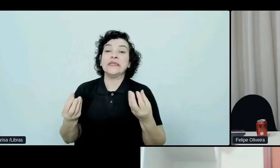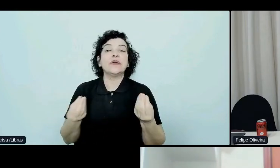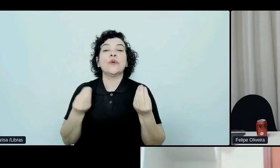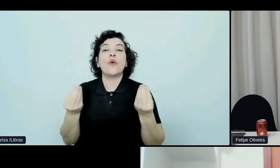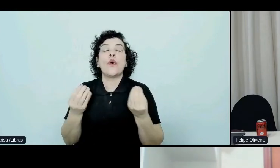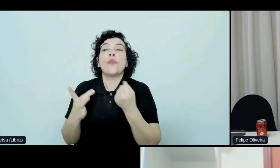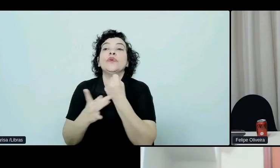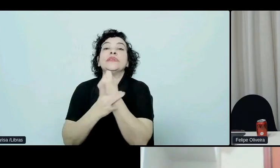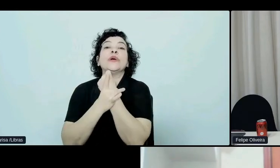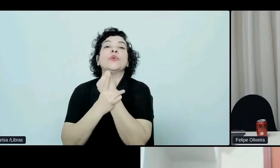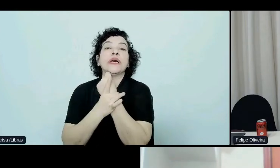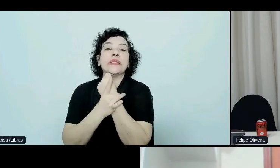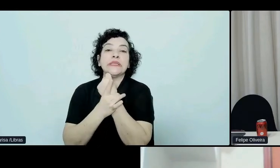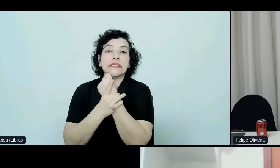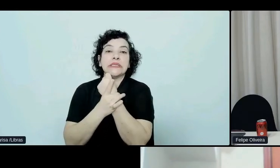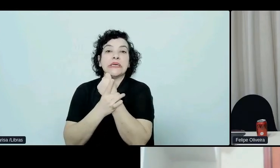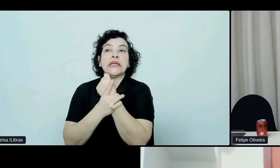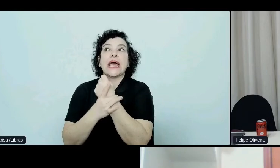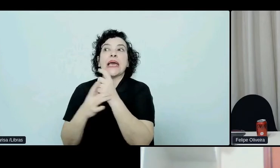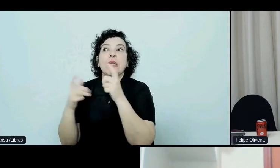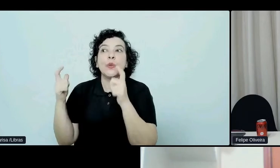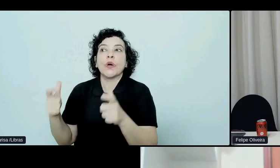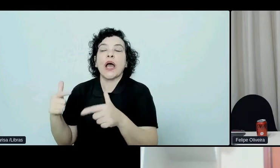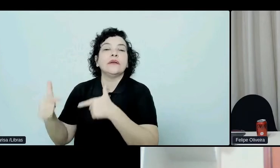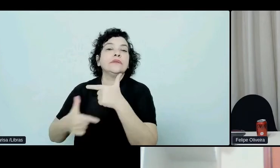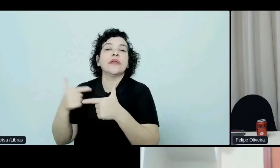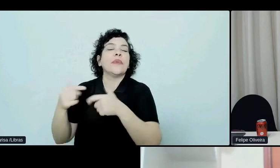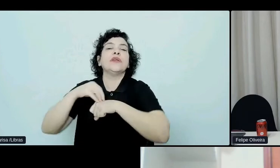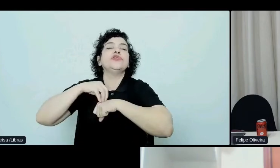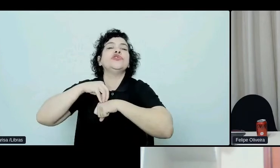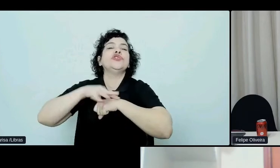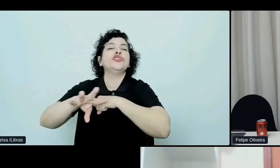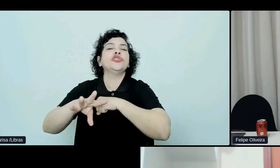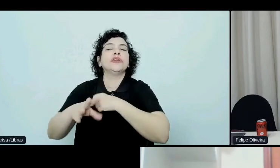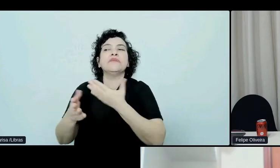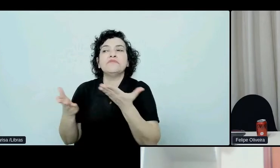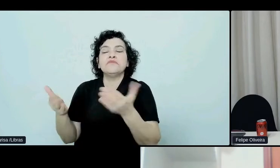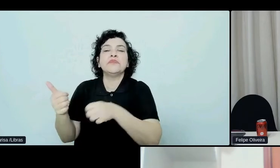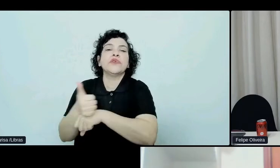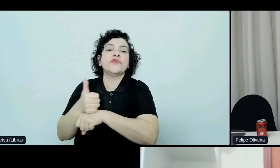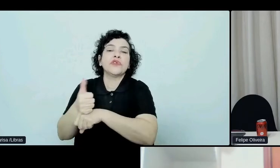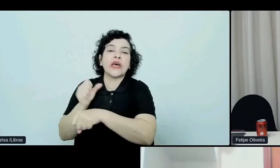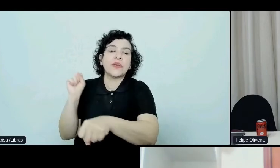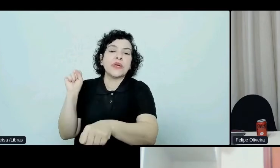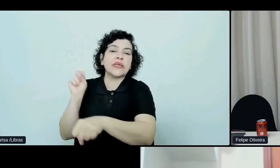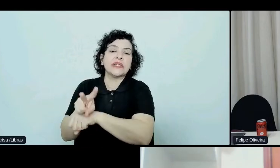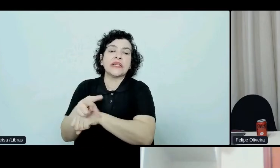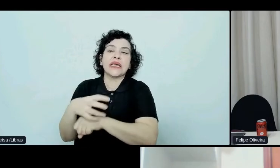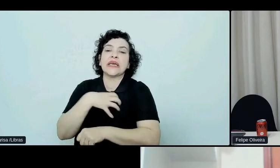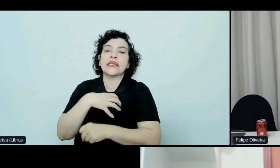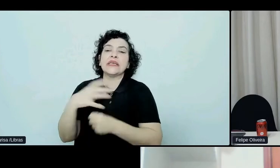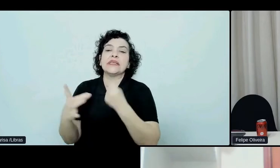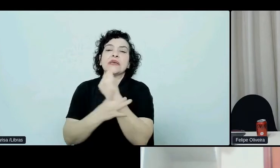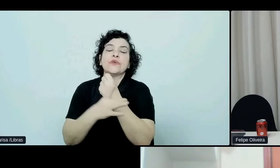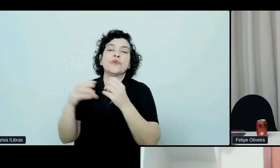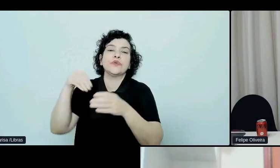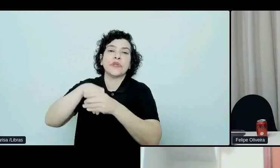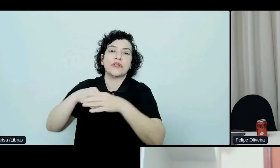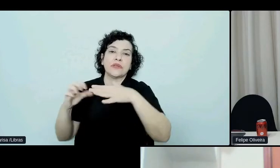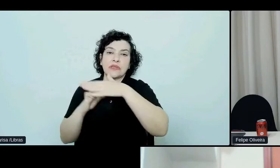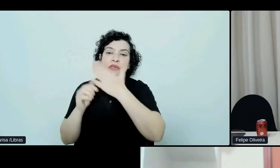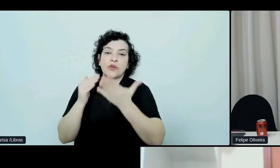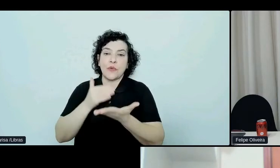importante, né? Porque imagina uma pessoa que não tem o diagnóstico, ou que tem, mas a empresa não entende. E essa pessoa tem uma dificuldade para iniciar uma